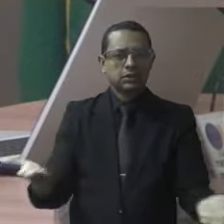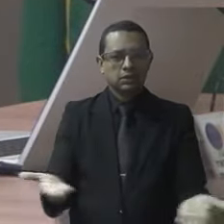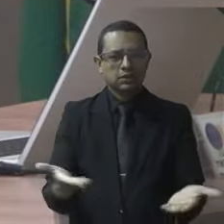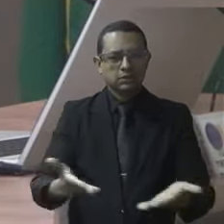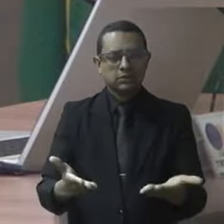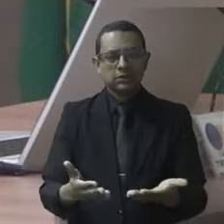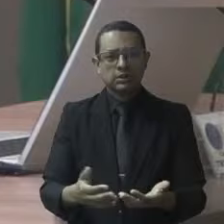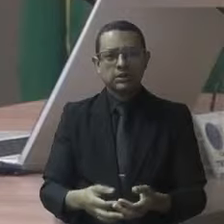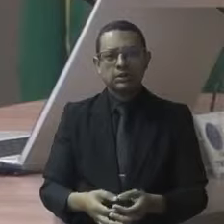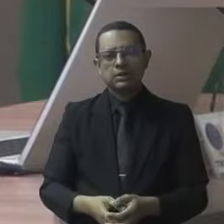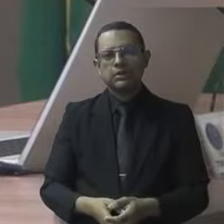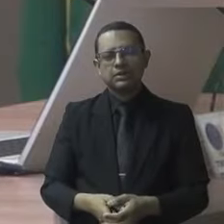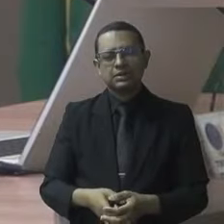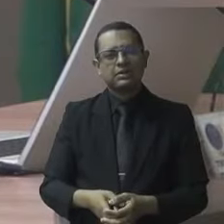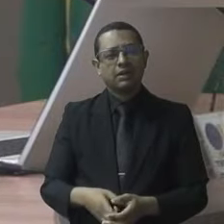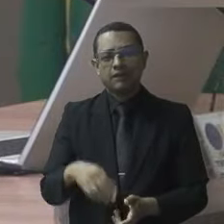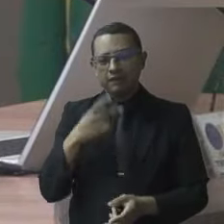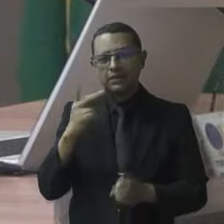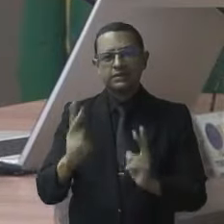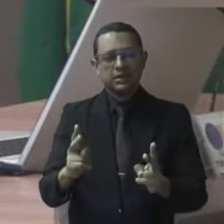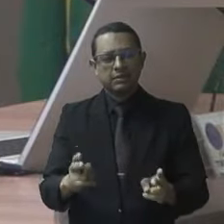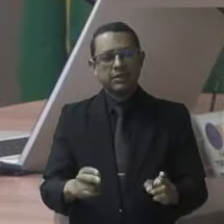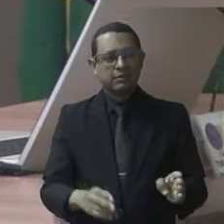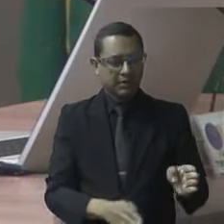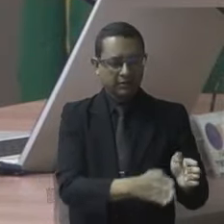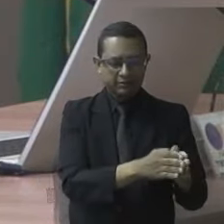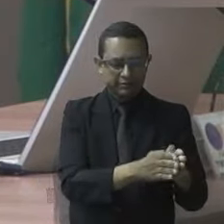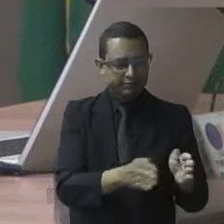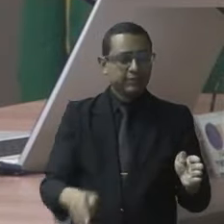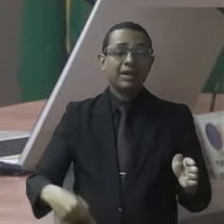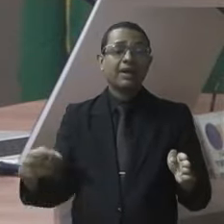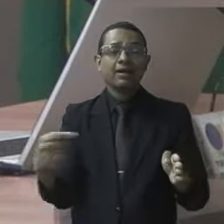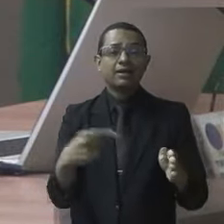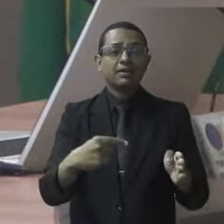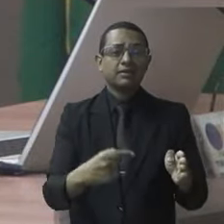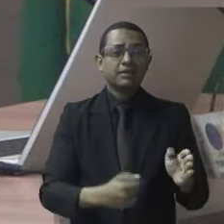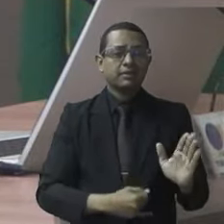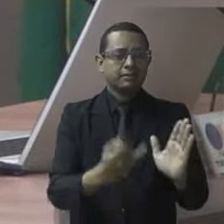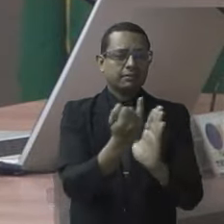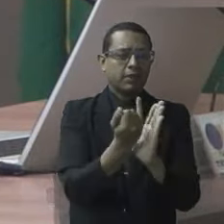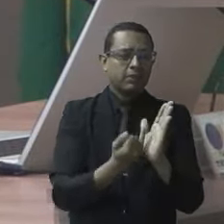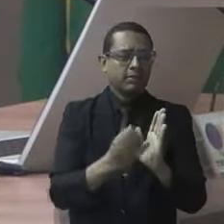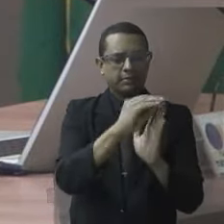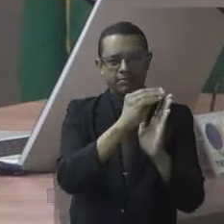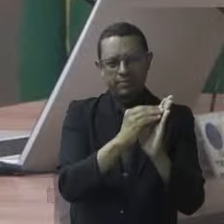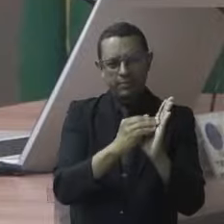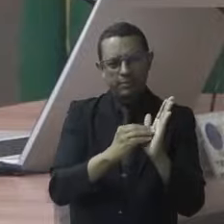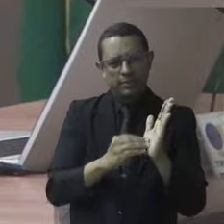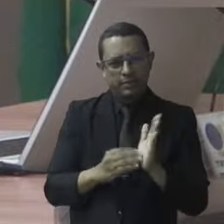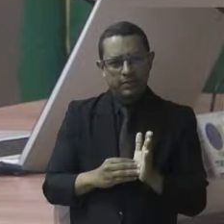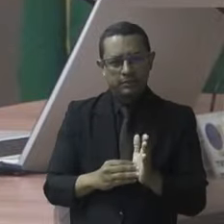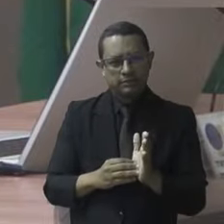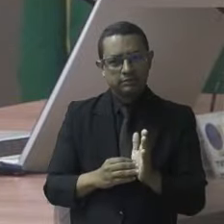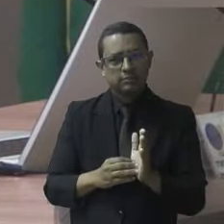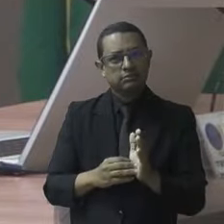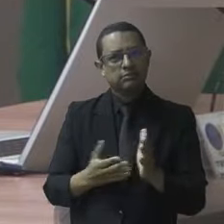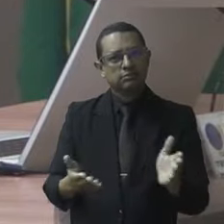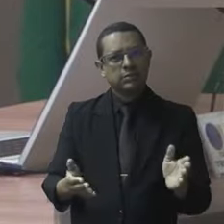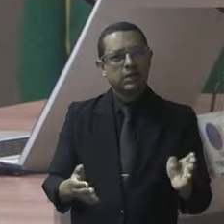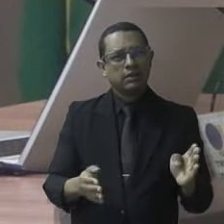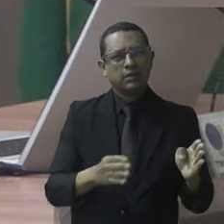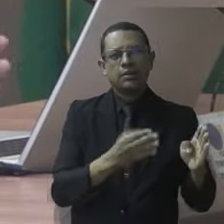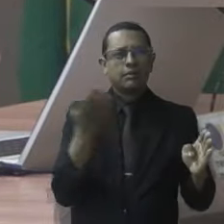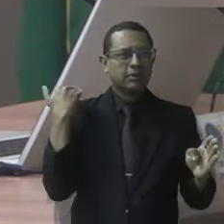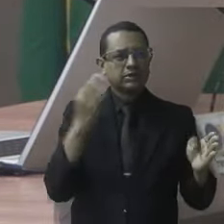sempre o marco temporal do cadastramento. E de lá para cá não se tem tido trégua.